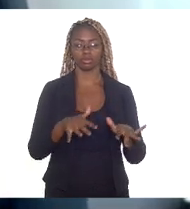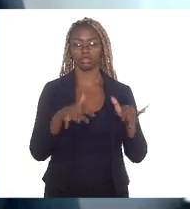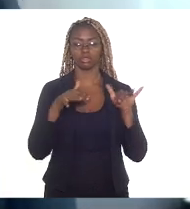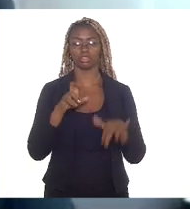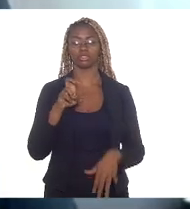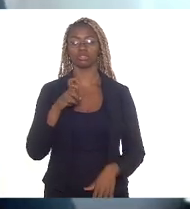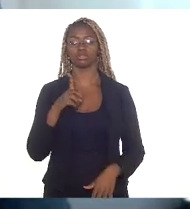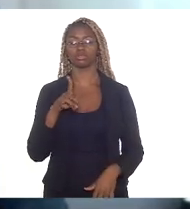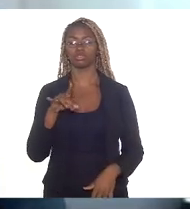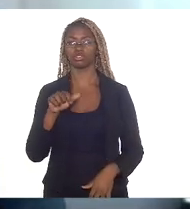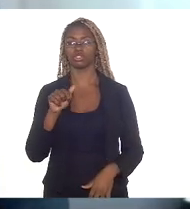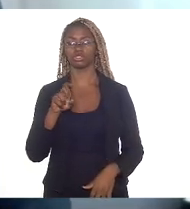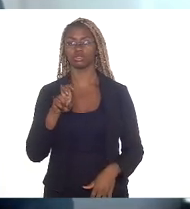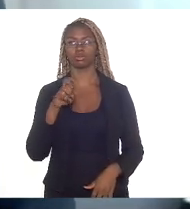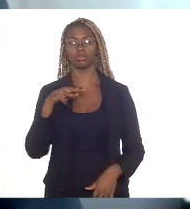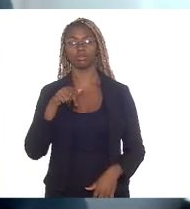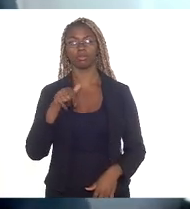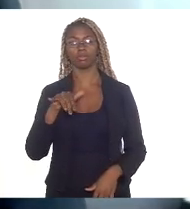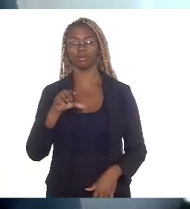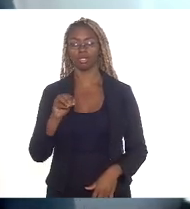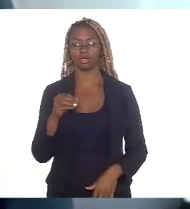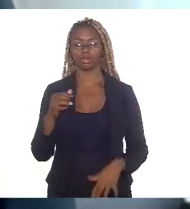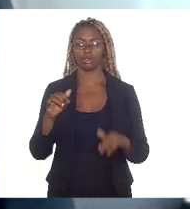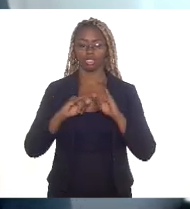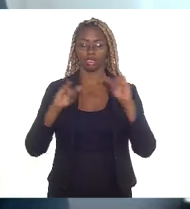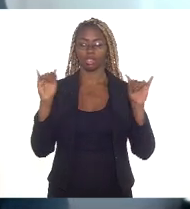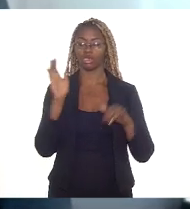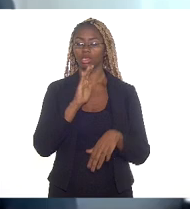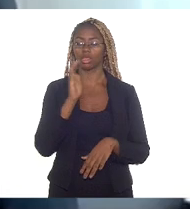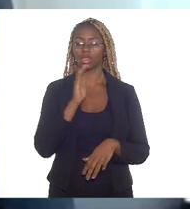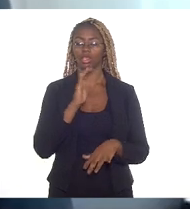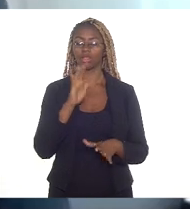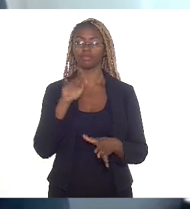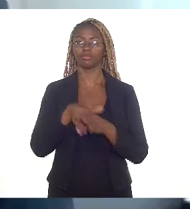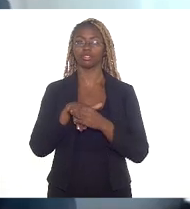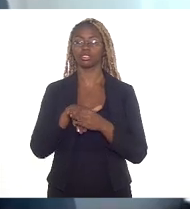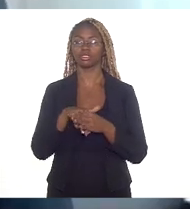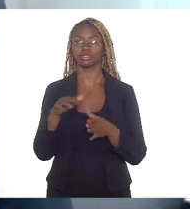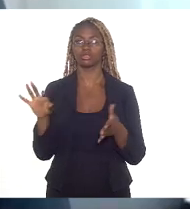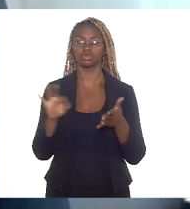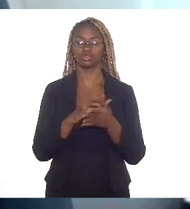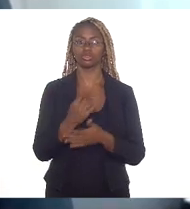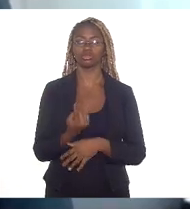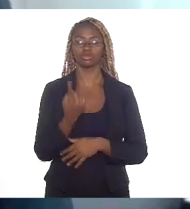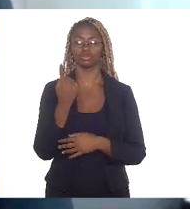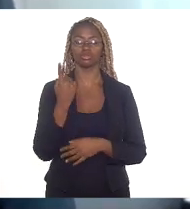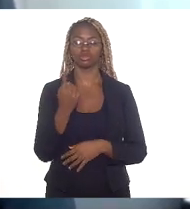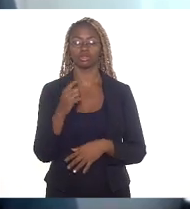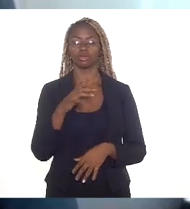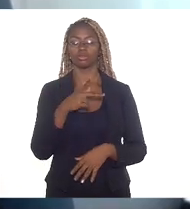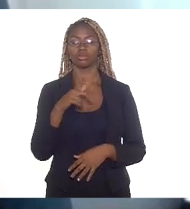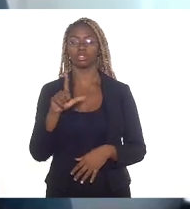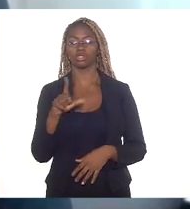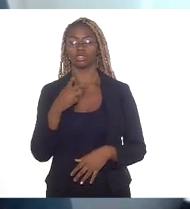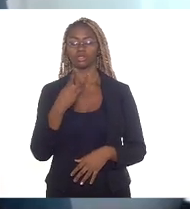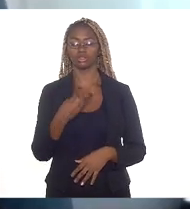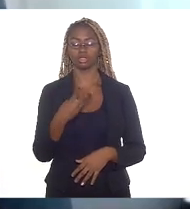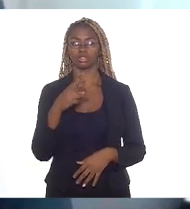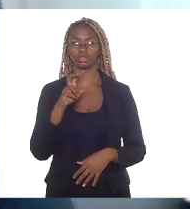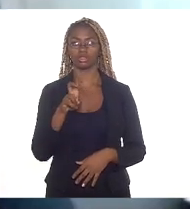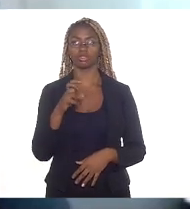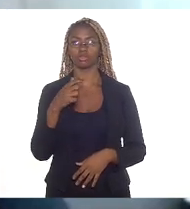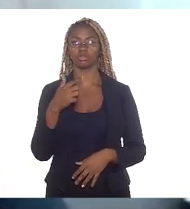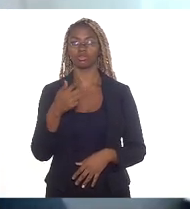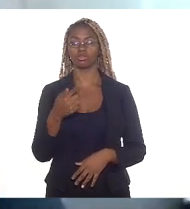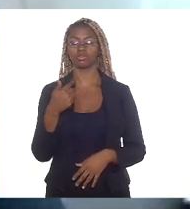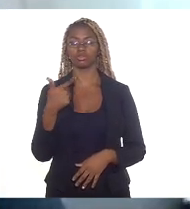maio. Anuncio, em regime de urgência, em votação, em discussão única, projeto de lei 3527/2021,